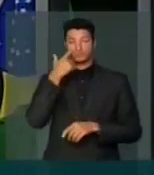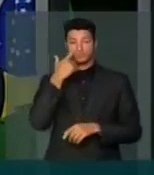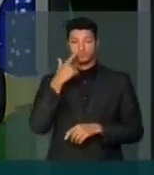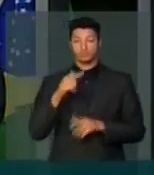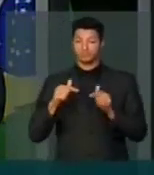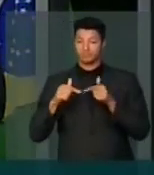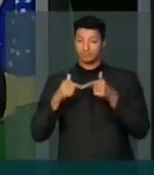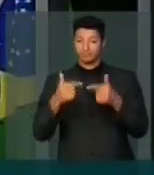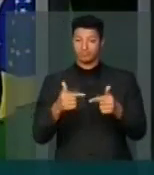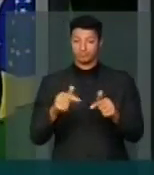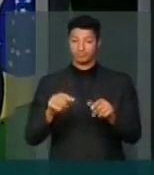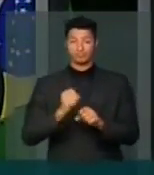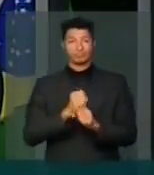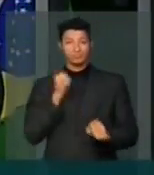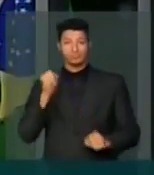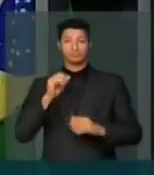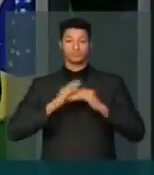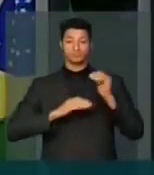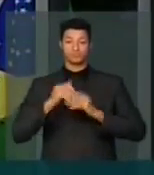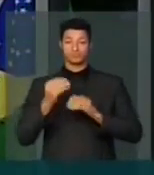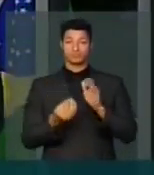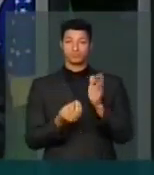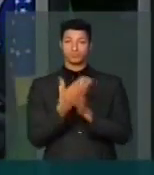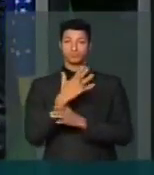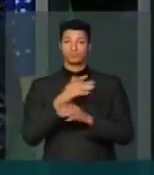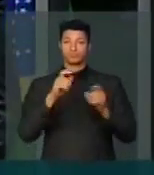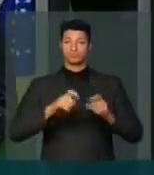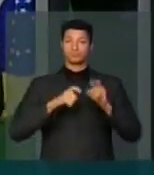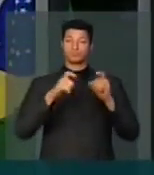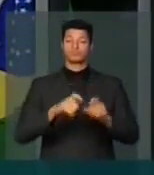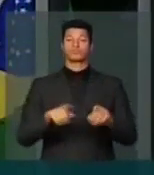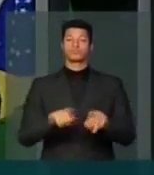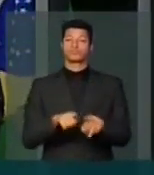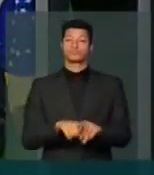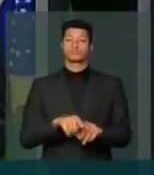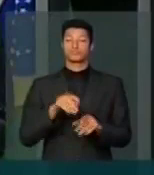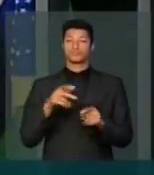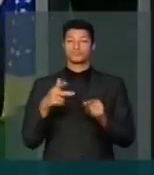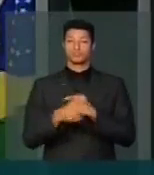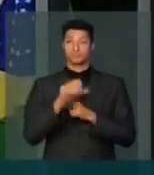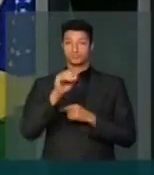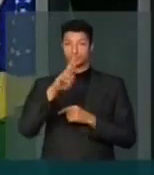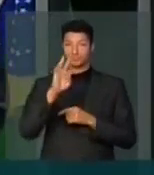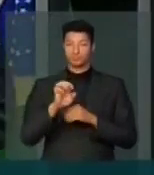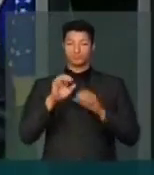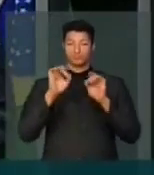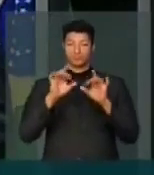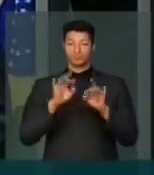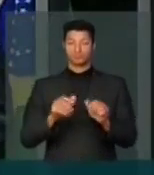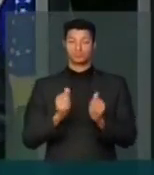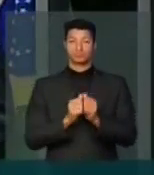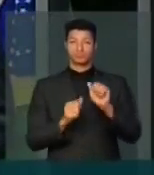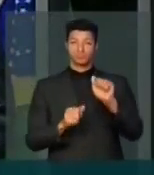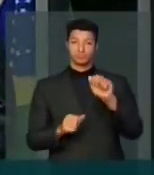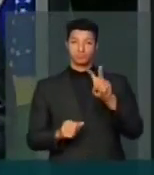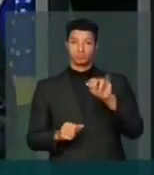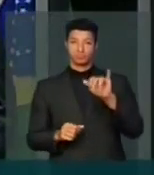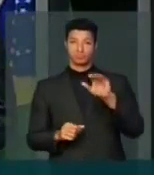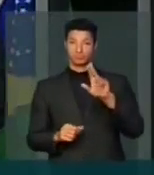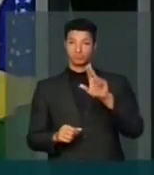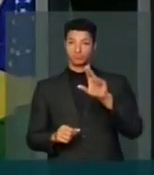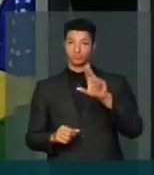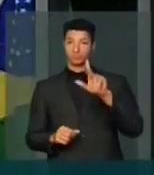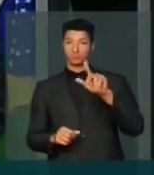temos visto um esforço muito grande dos produtores, dos avicultores, tanto de corte, especialmente dos avicultores de